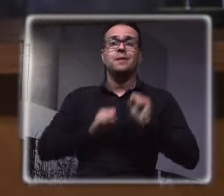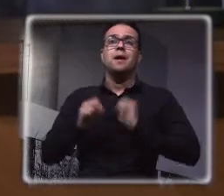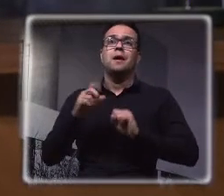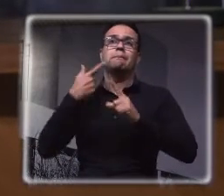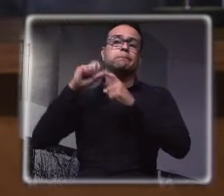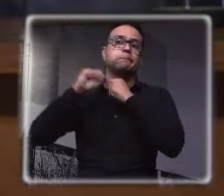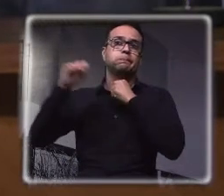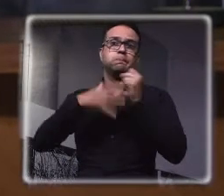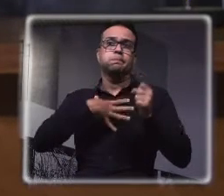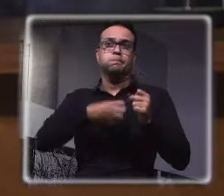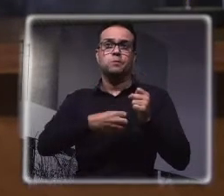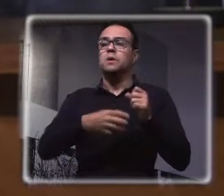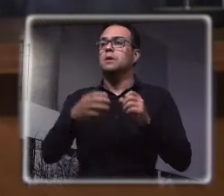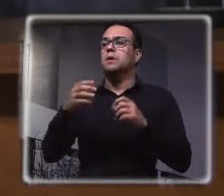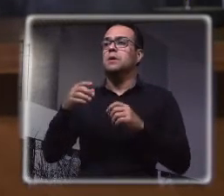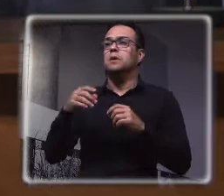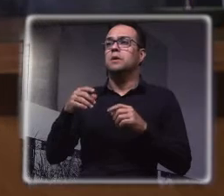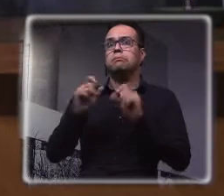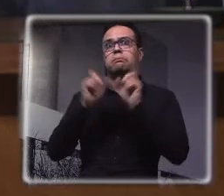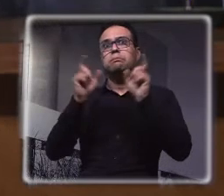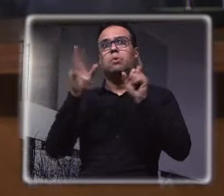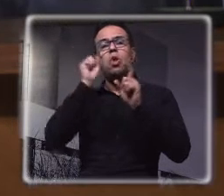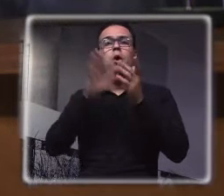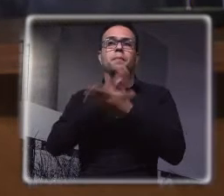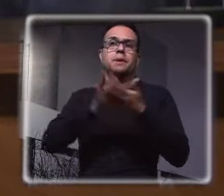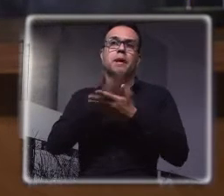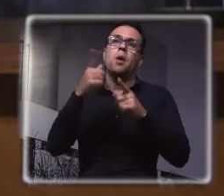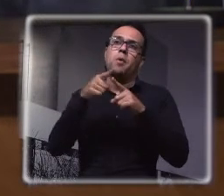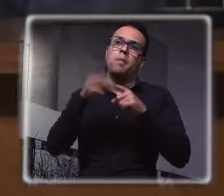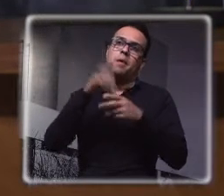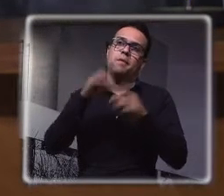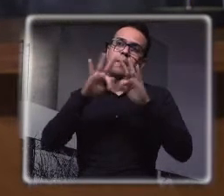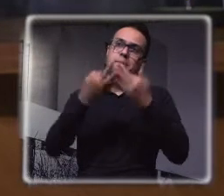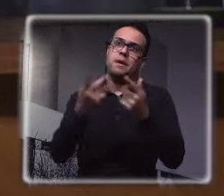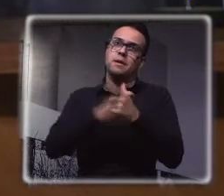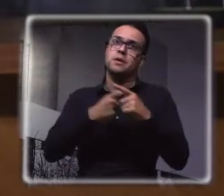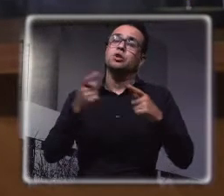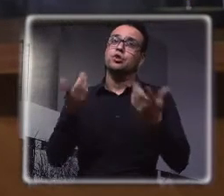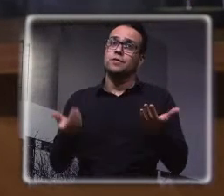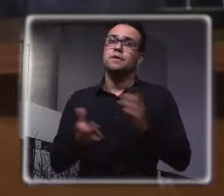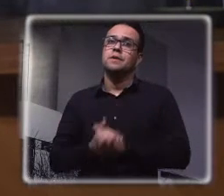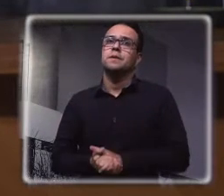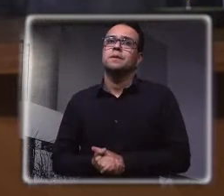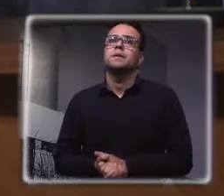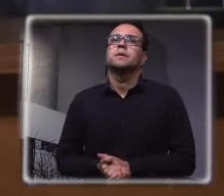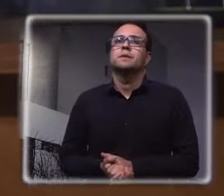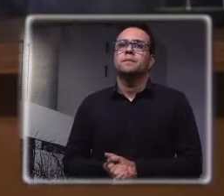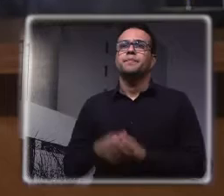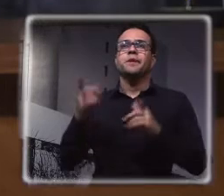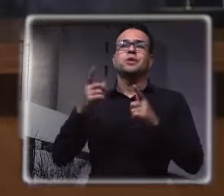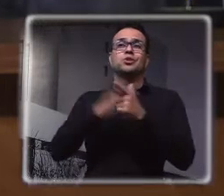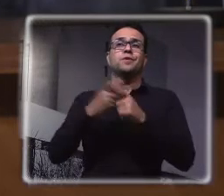suicida, insônia, conflitos familiares. Decorre do superendividamento, a pessoa com dívida, ela acaba